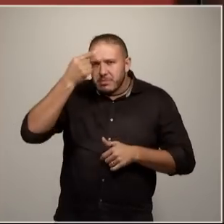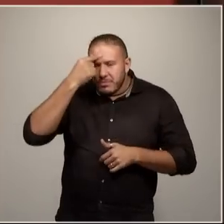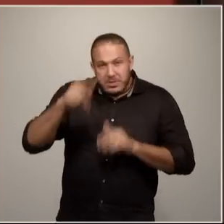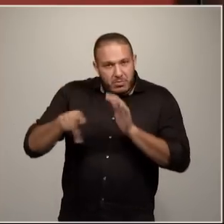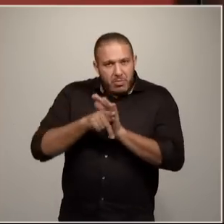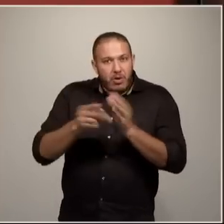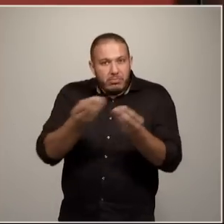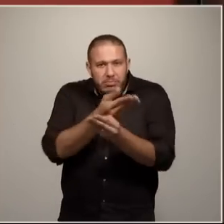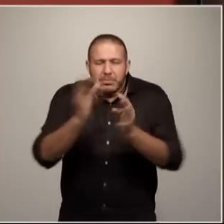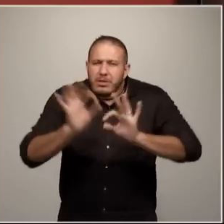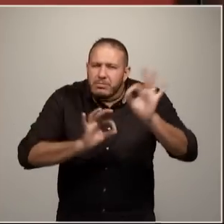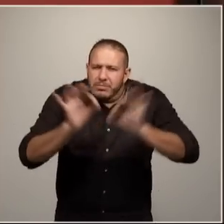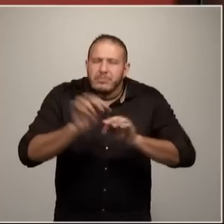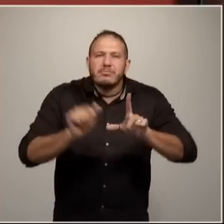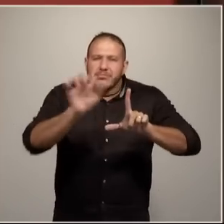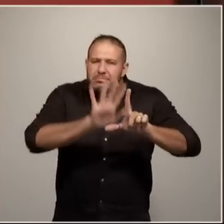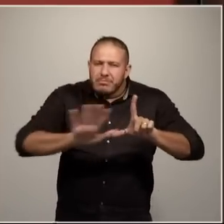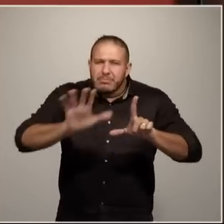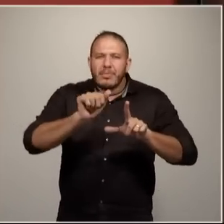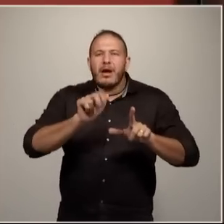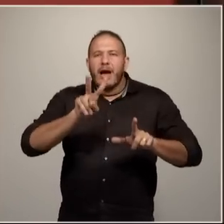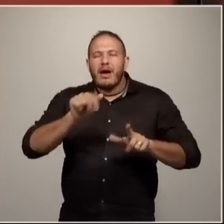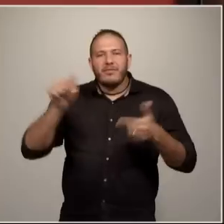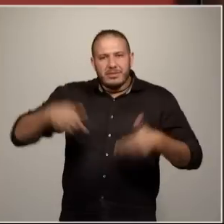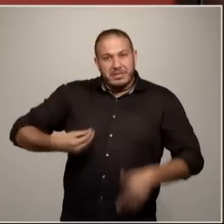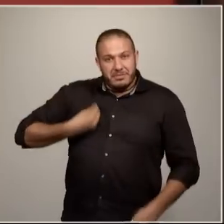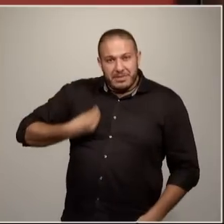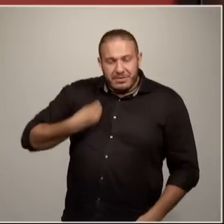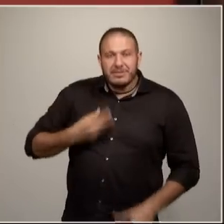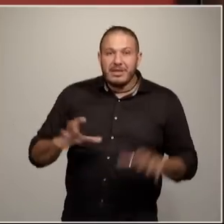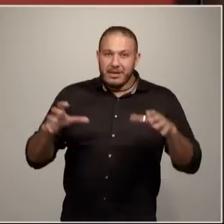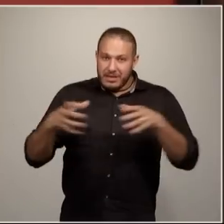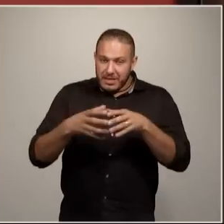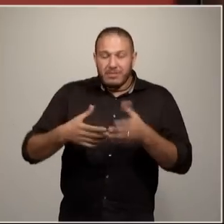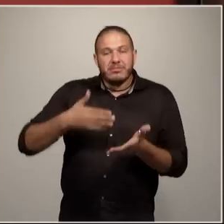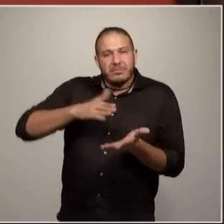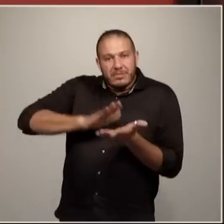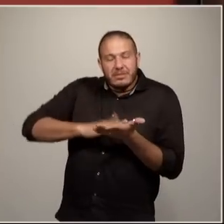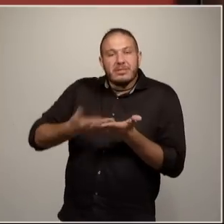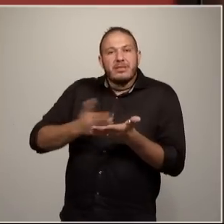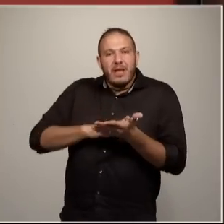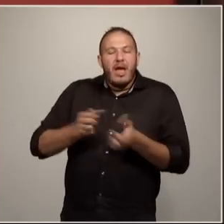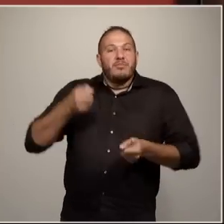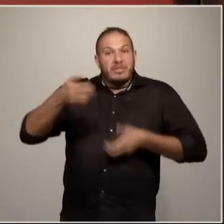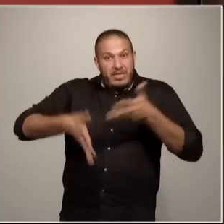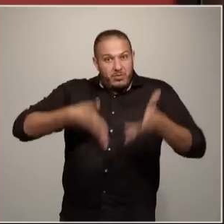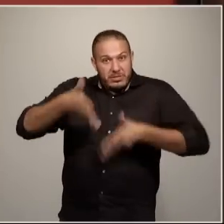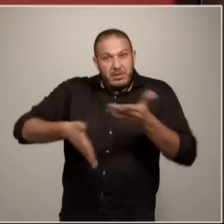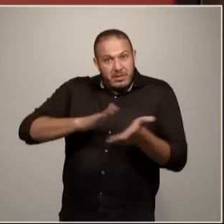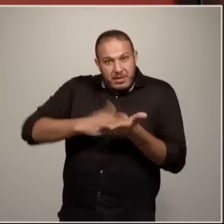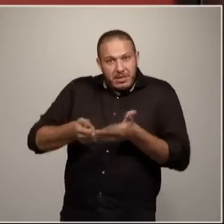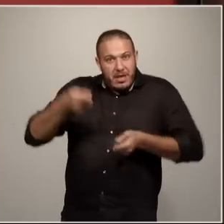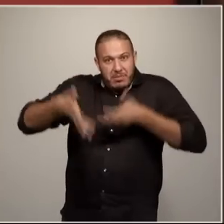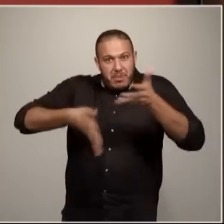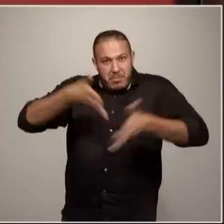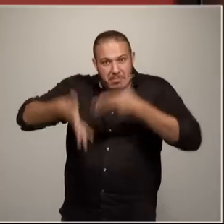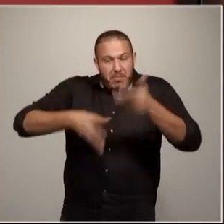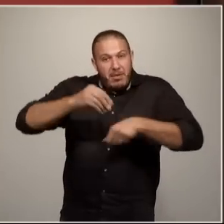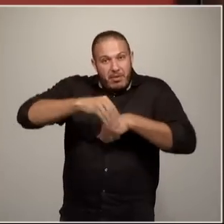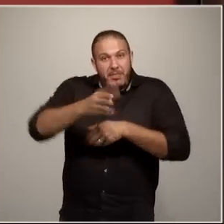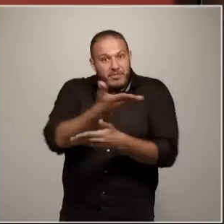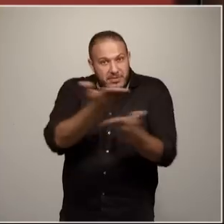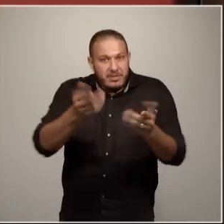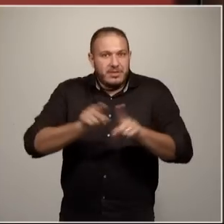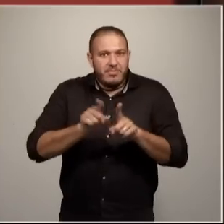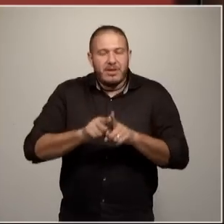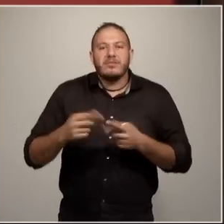para vocês, cuidam do AVA, estão aqui presentes. Equipe de tradução de Libras, está aqui traduzindo essa aula para Libras. Então,